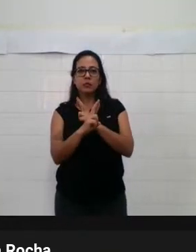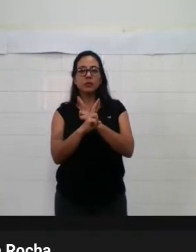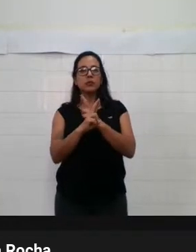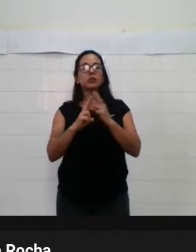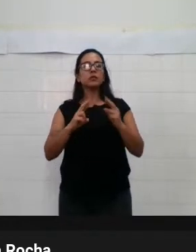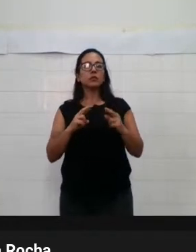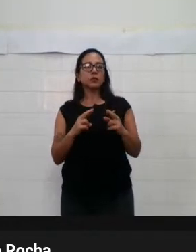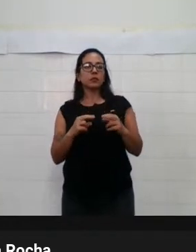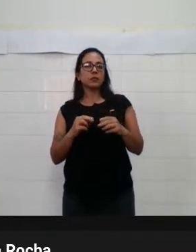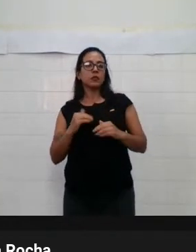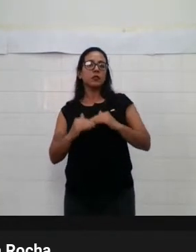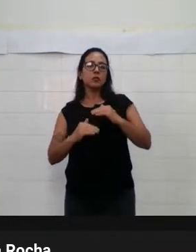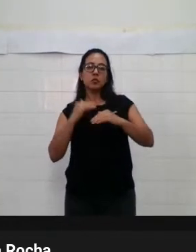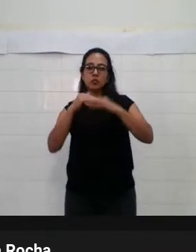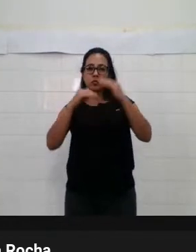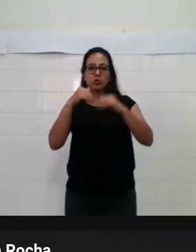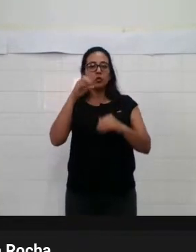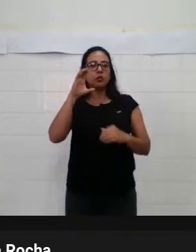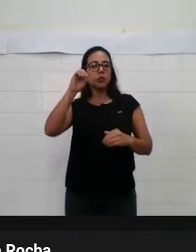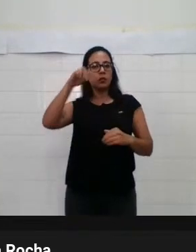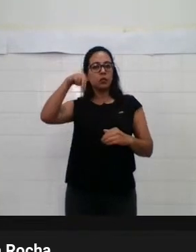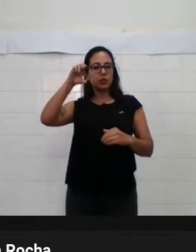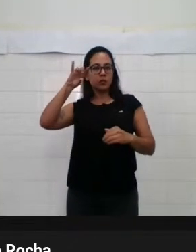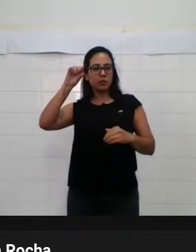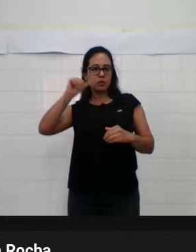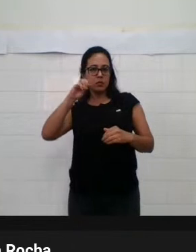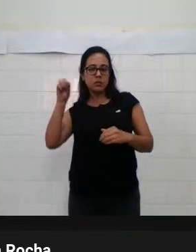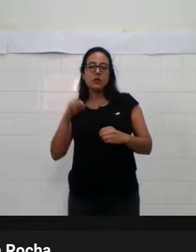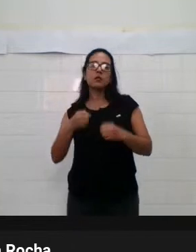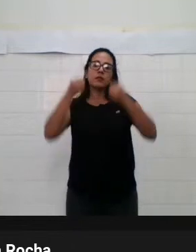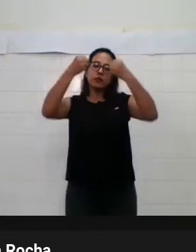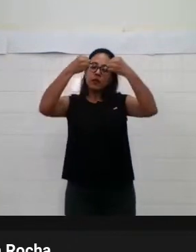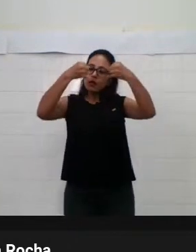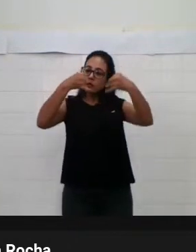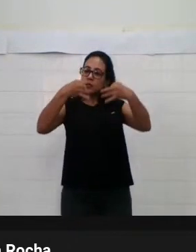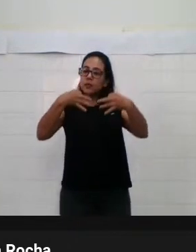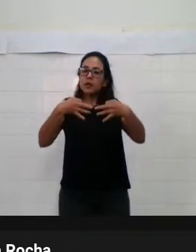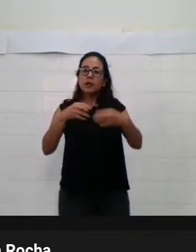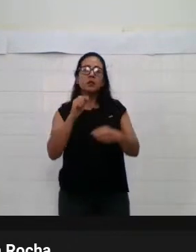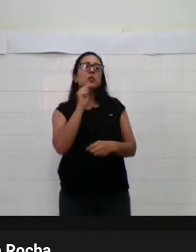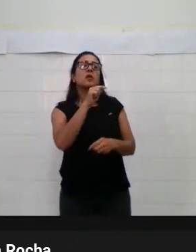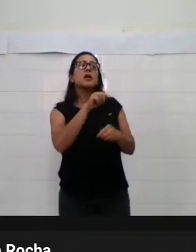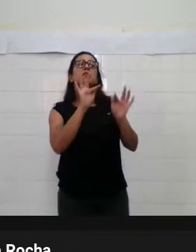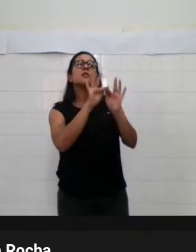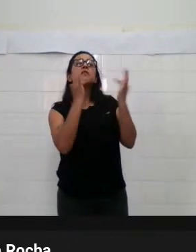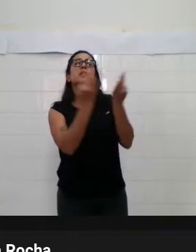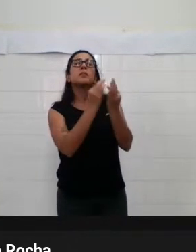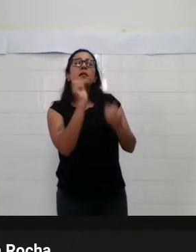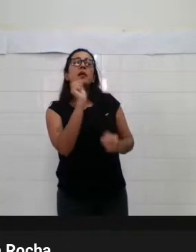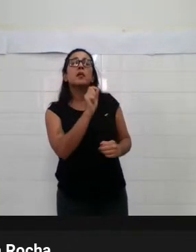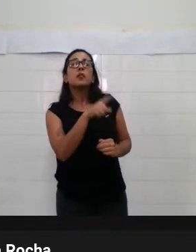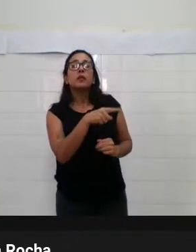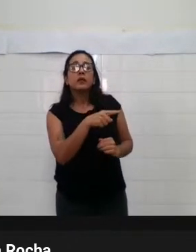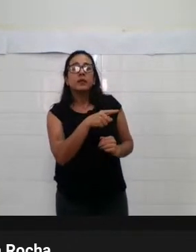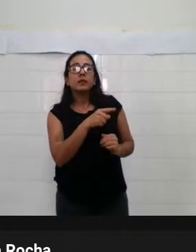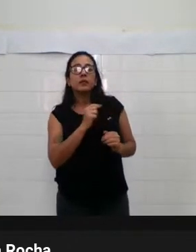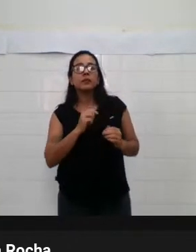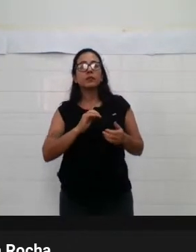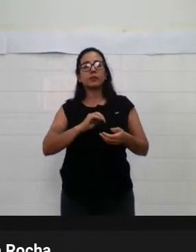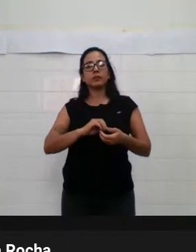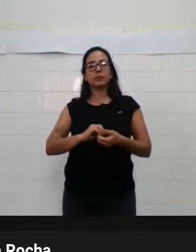ficcional, construído pela Conceição, vá contando, de fato, que família é essa, que personagens